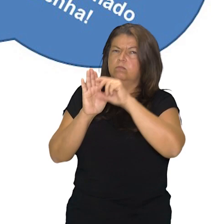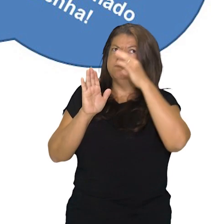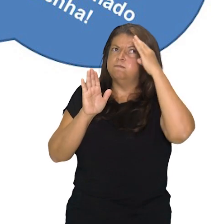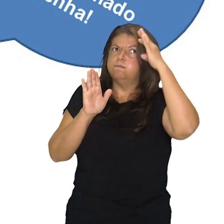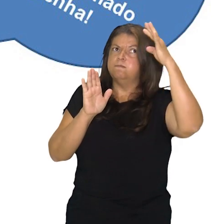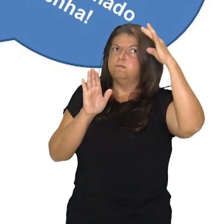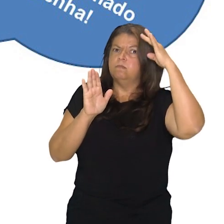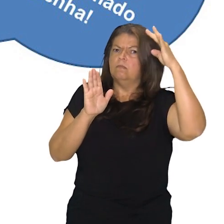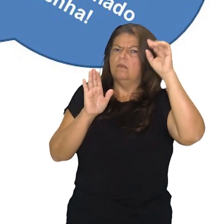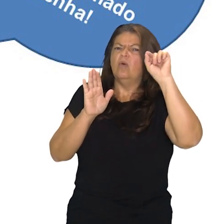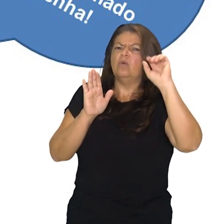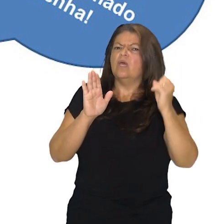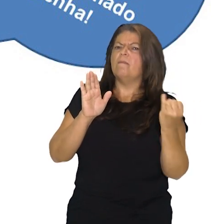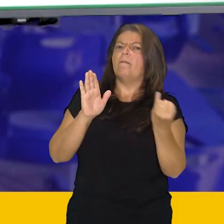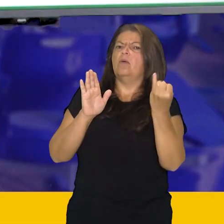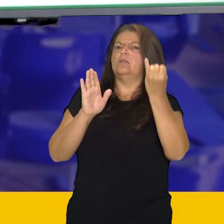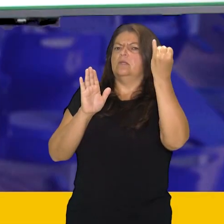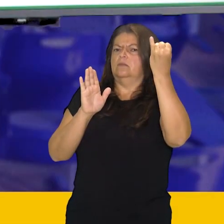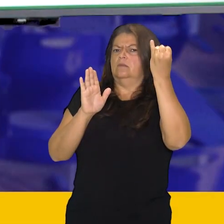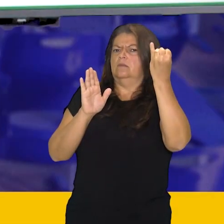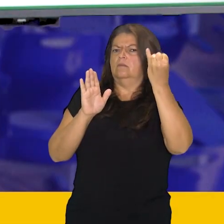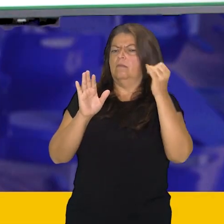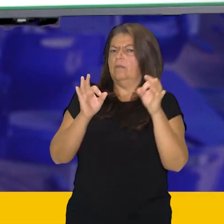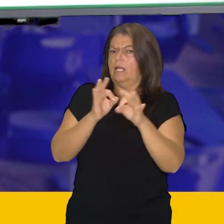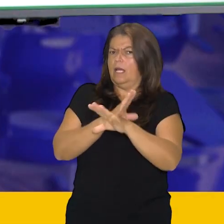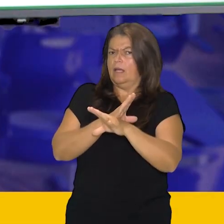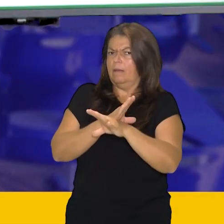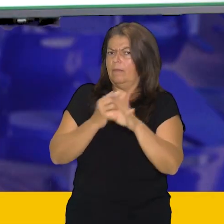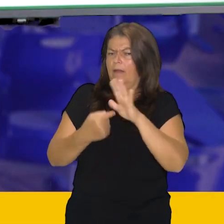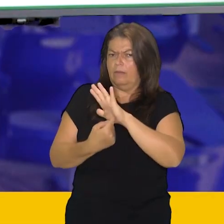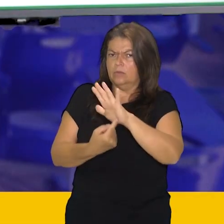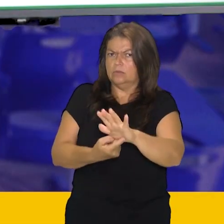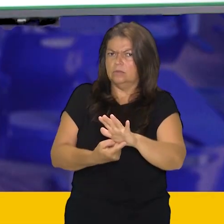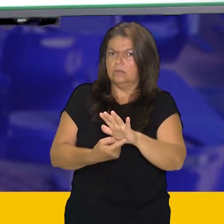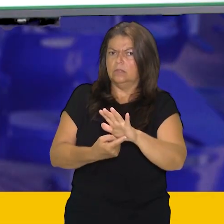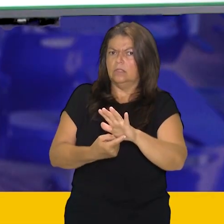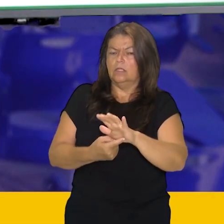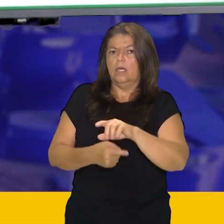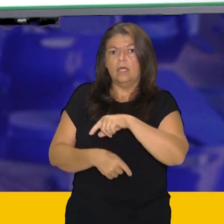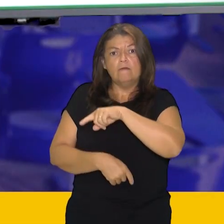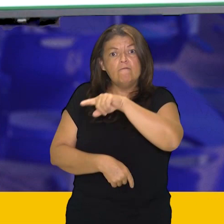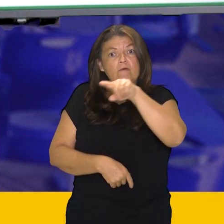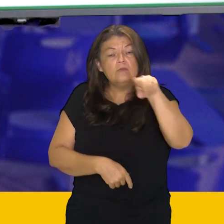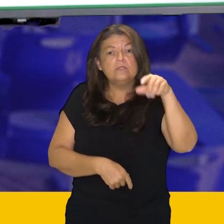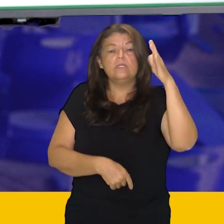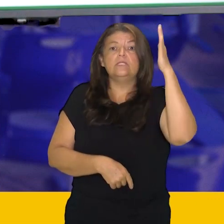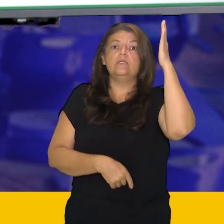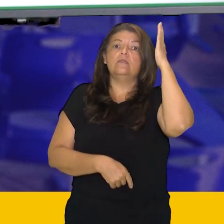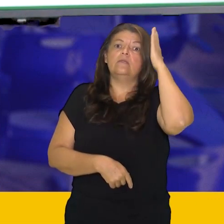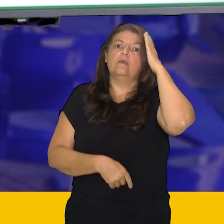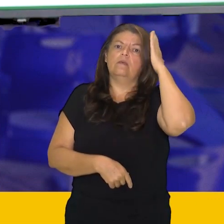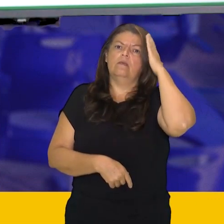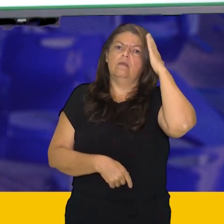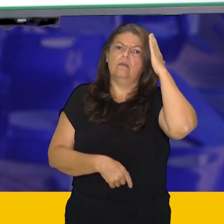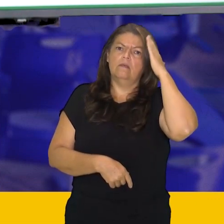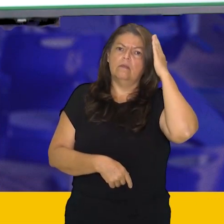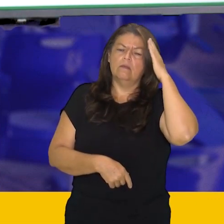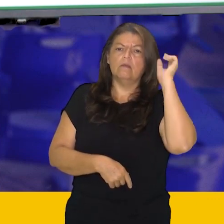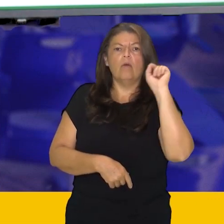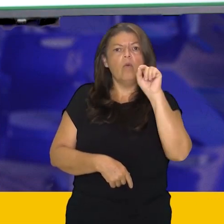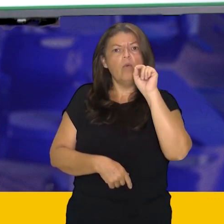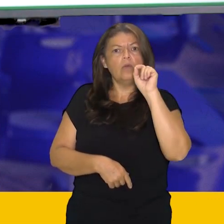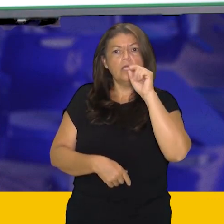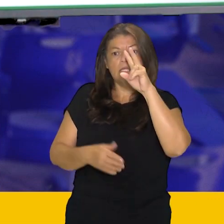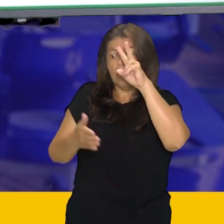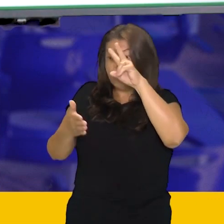que é importante, gente, para finalizar essa parte de exposição, é que vocês descrevam os textos que vocês estão